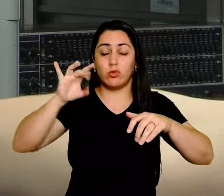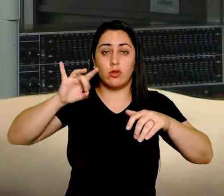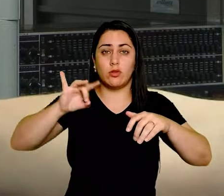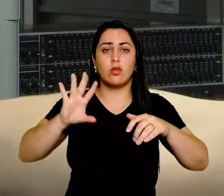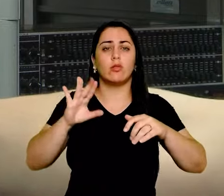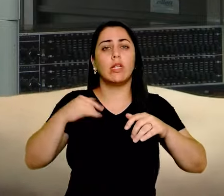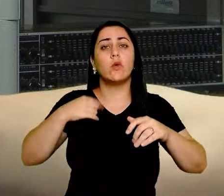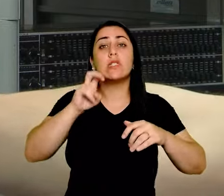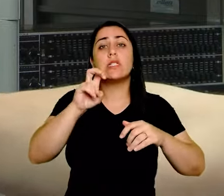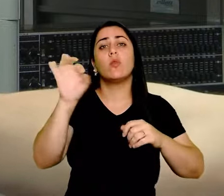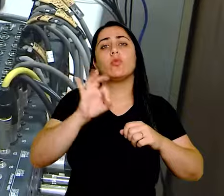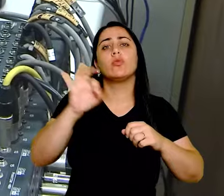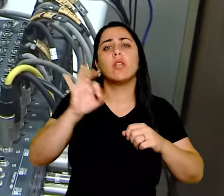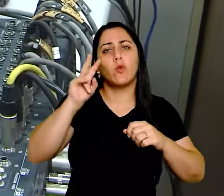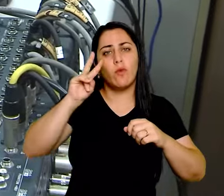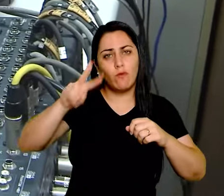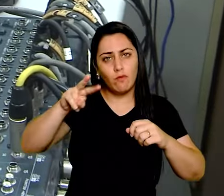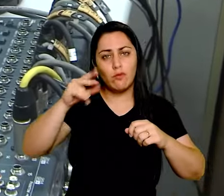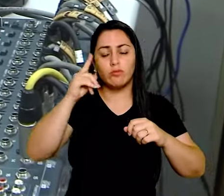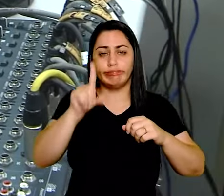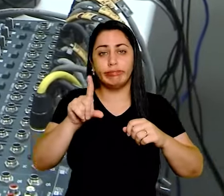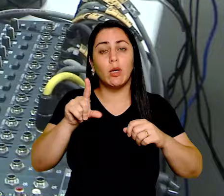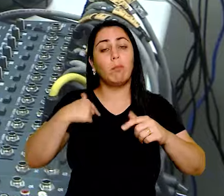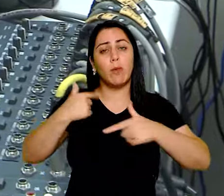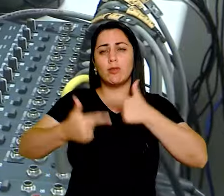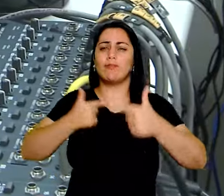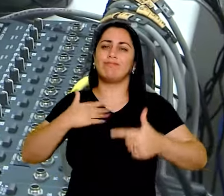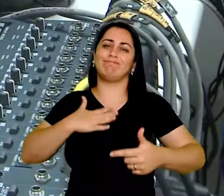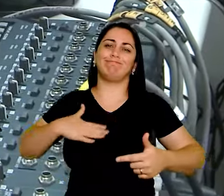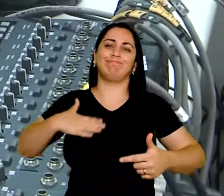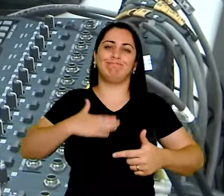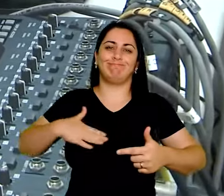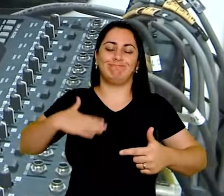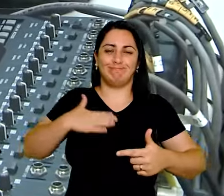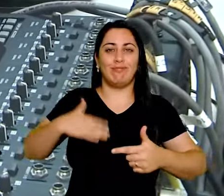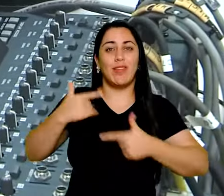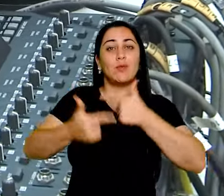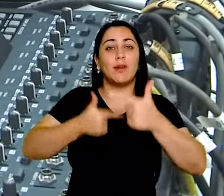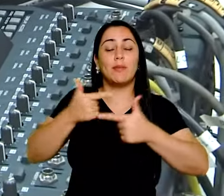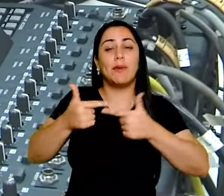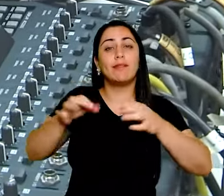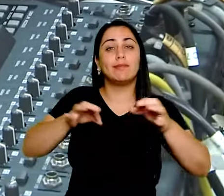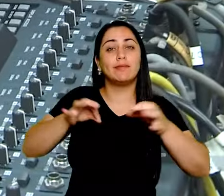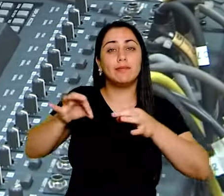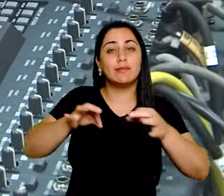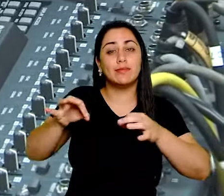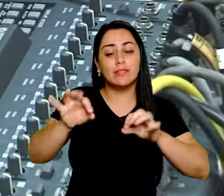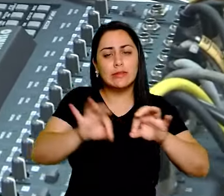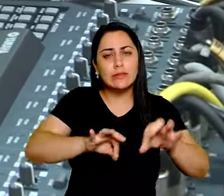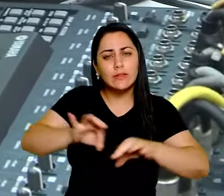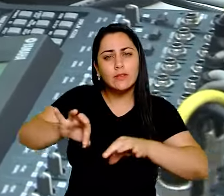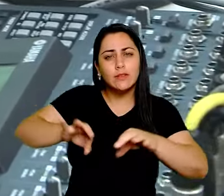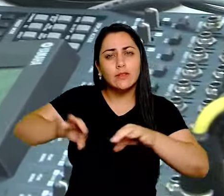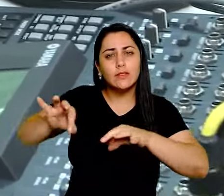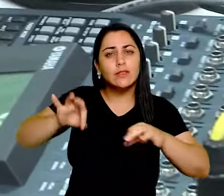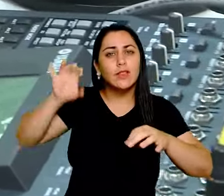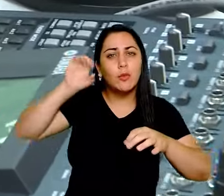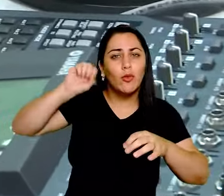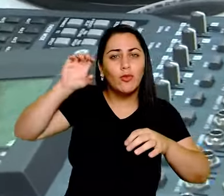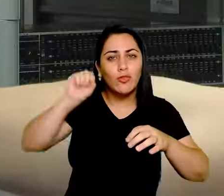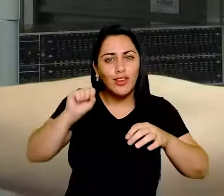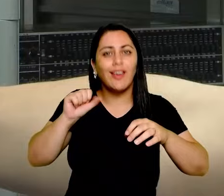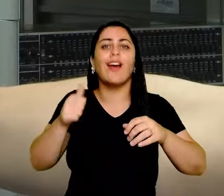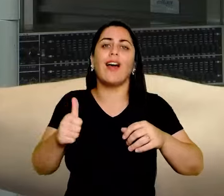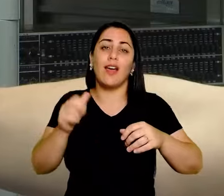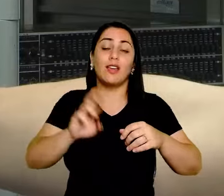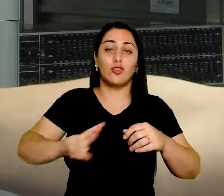tenho 5% de visão. O meu trabalho aqui é um trabalho que eu gosto muito, que é no setor de áudio.